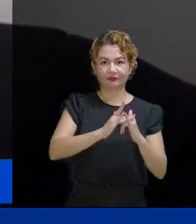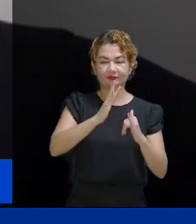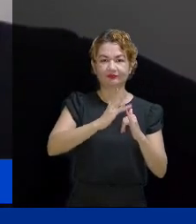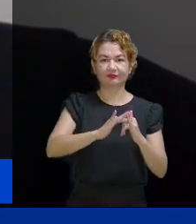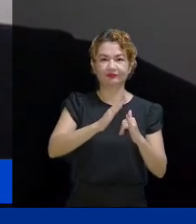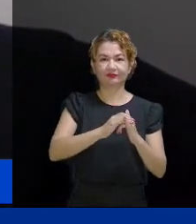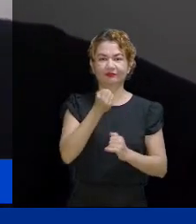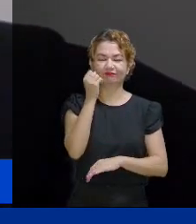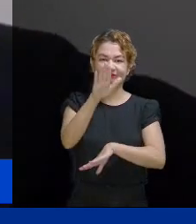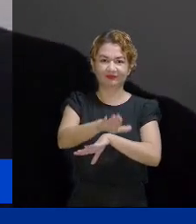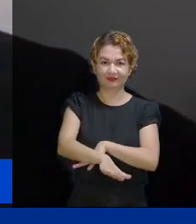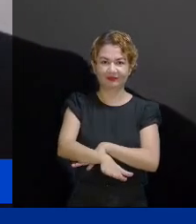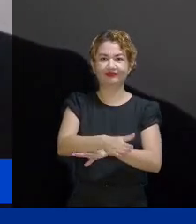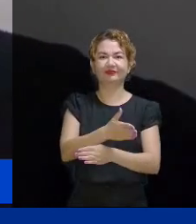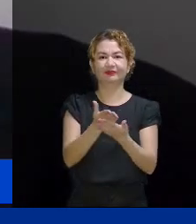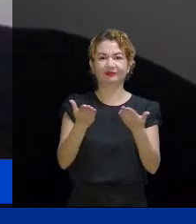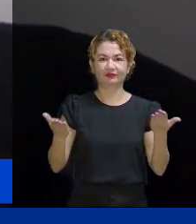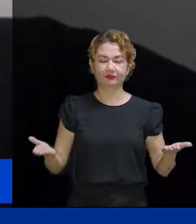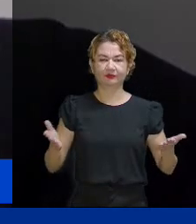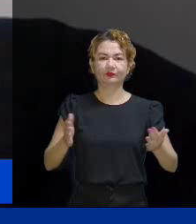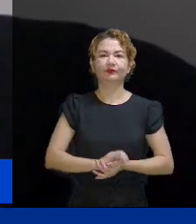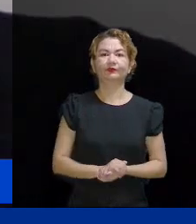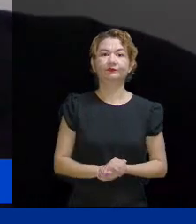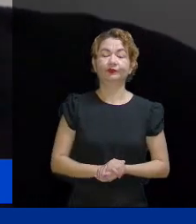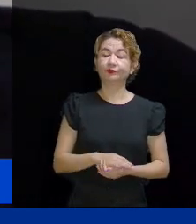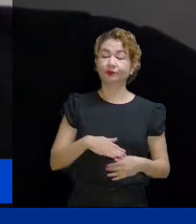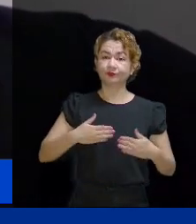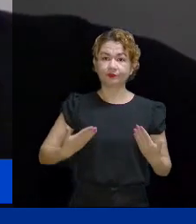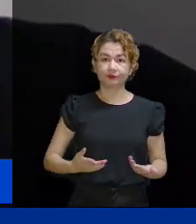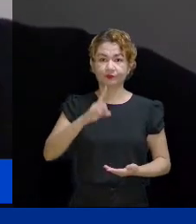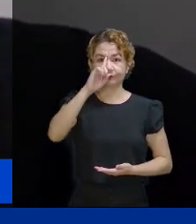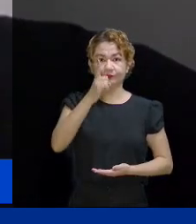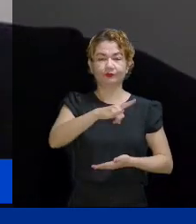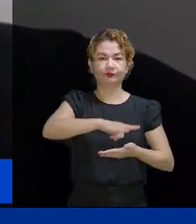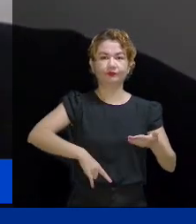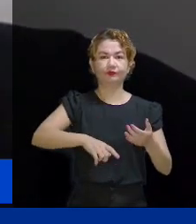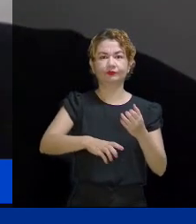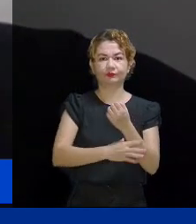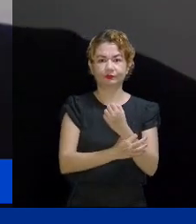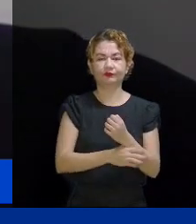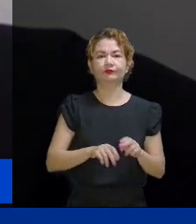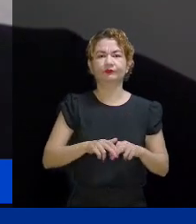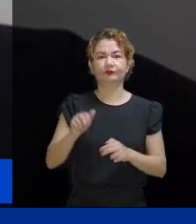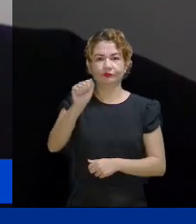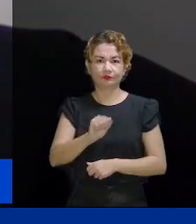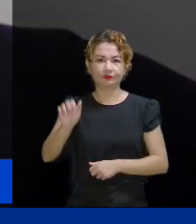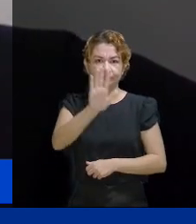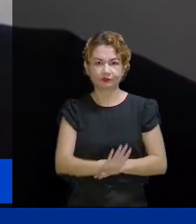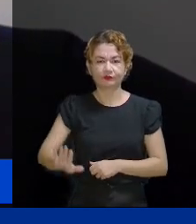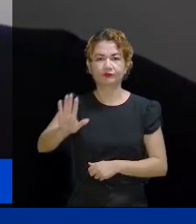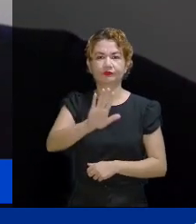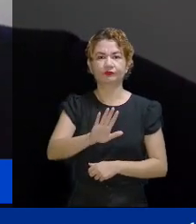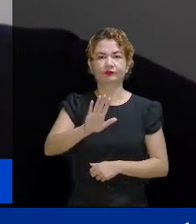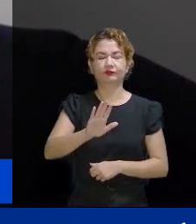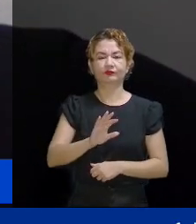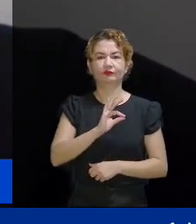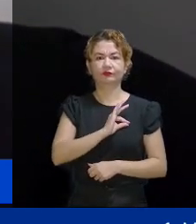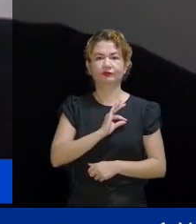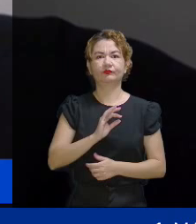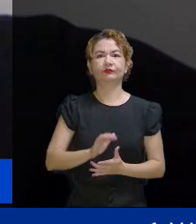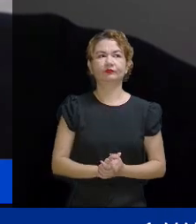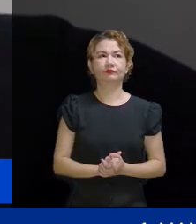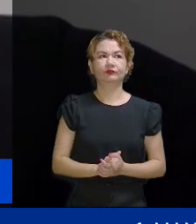escuros, curtos, cutis laterais, olhos amendoados castanhos escuros, sobrancelhas bem desenhadas, nariz afilado, barba